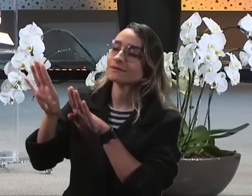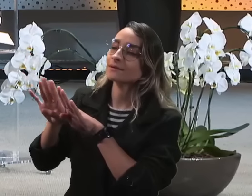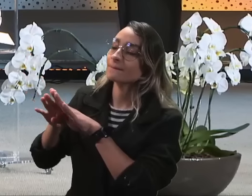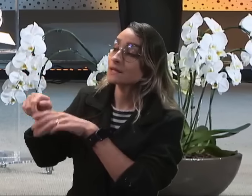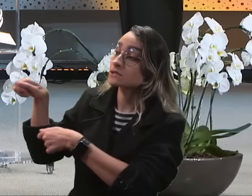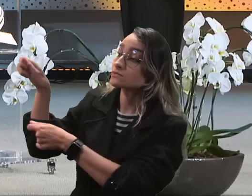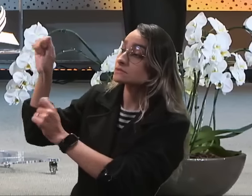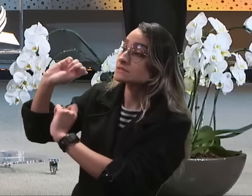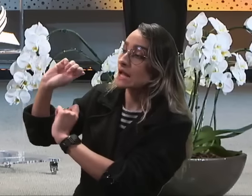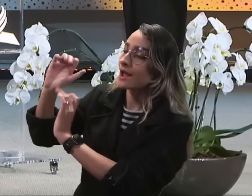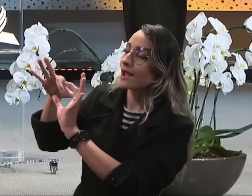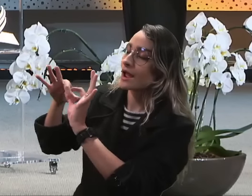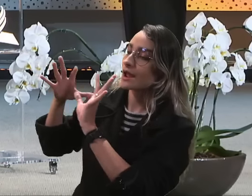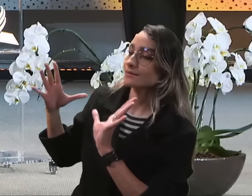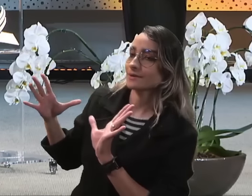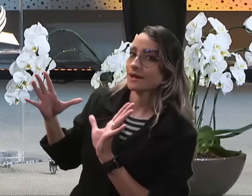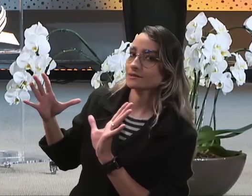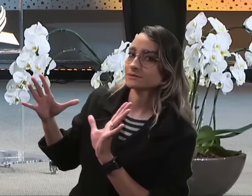humana